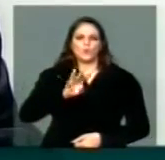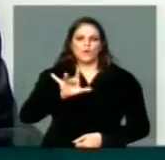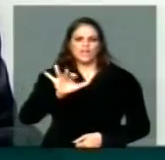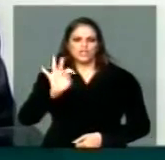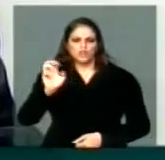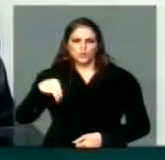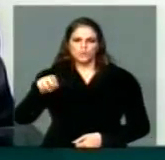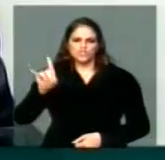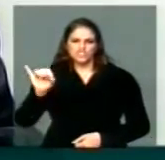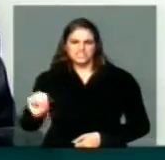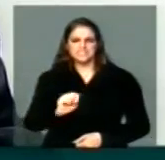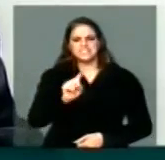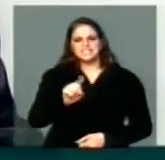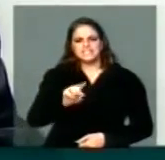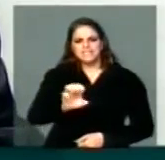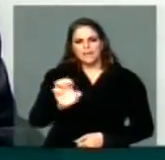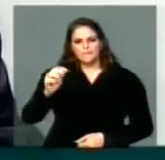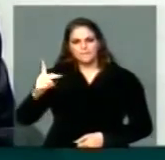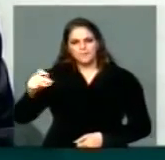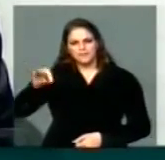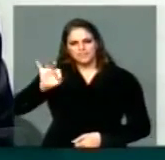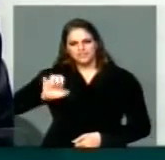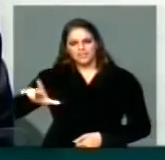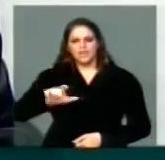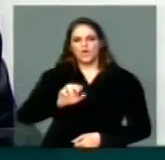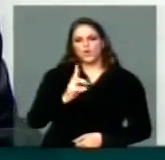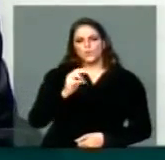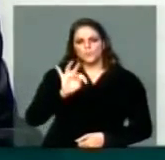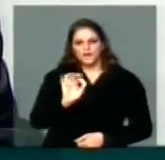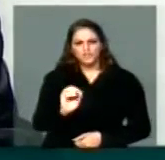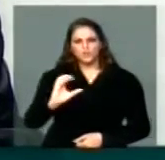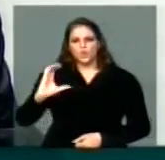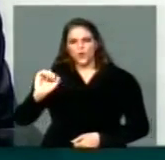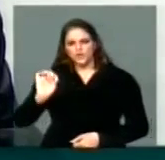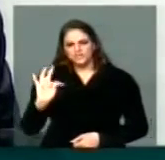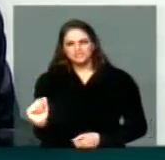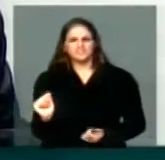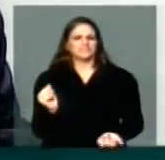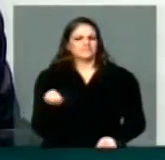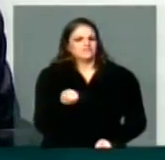Wellington Dias, Zé Pimentel, Humberto Costa.